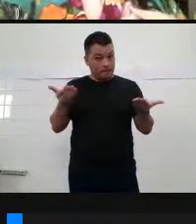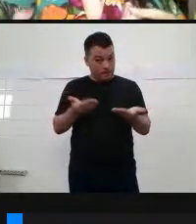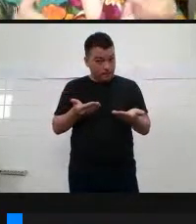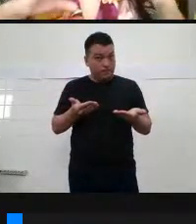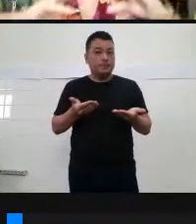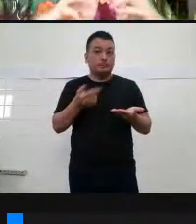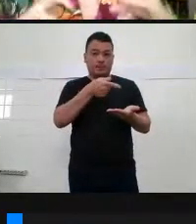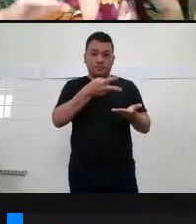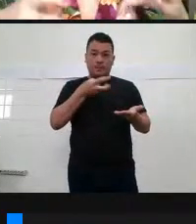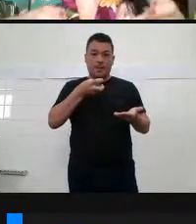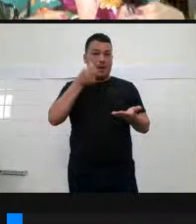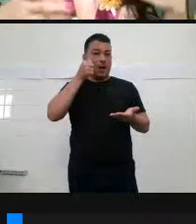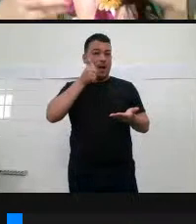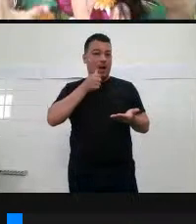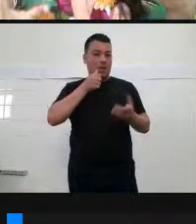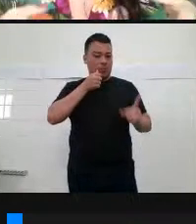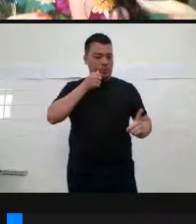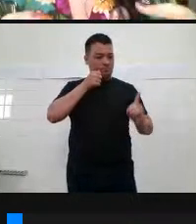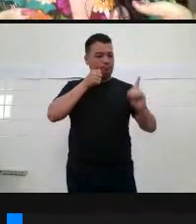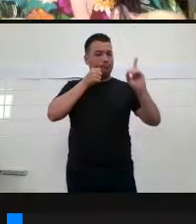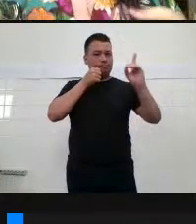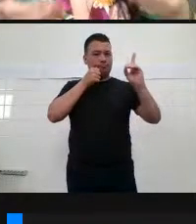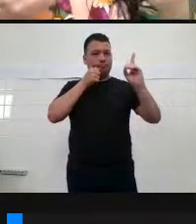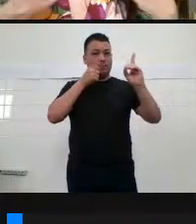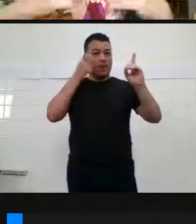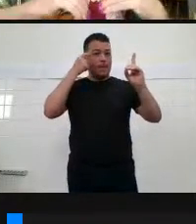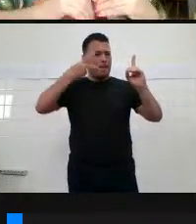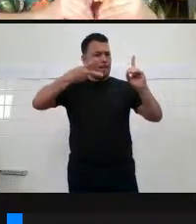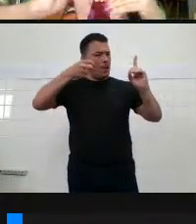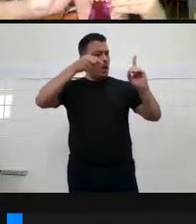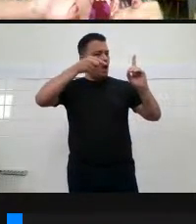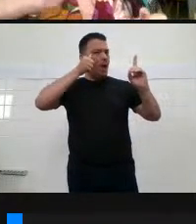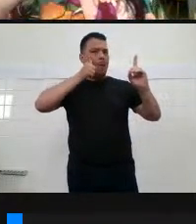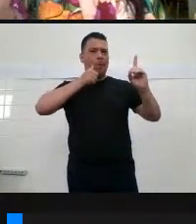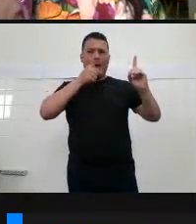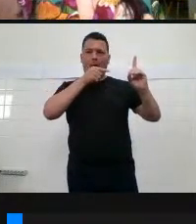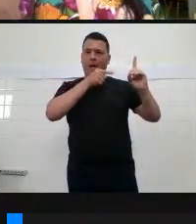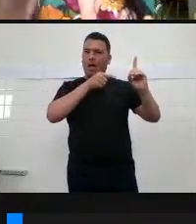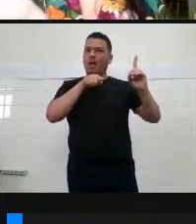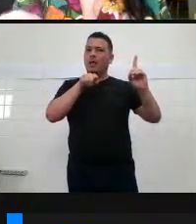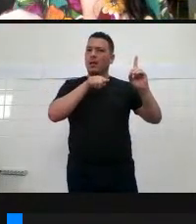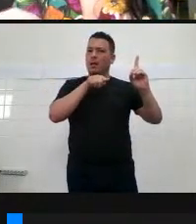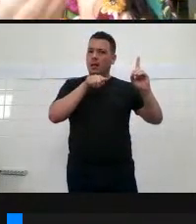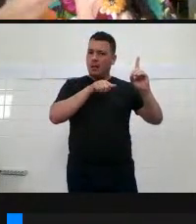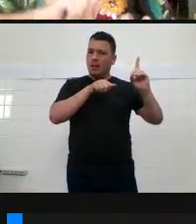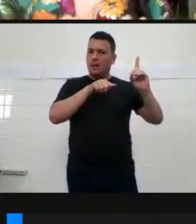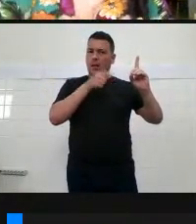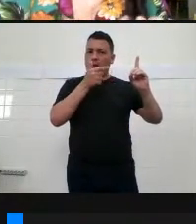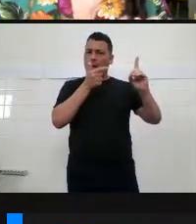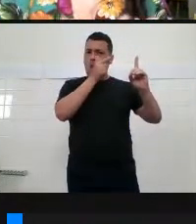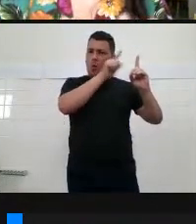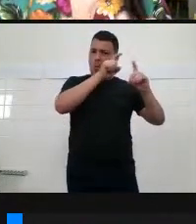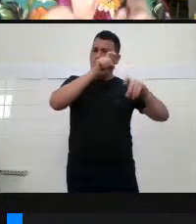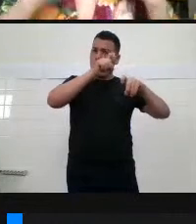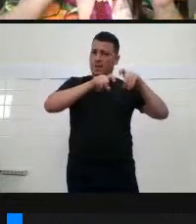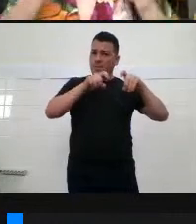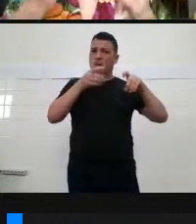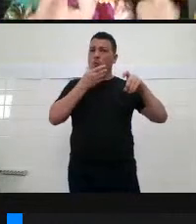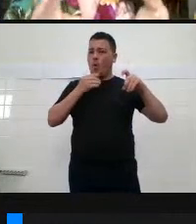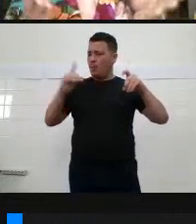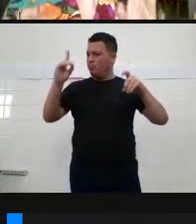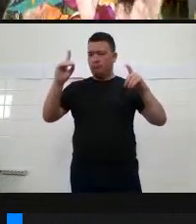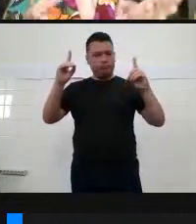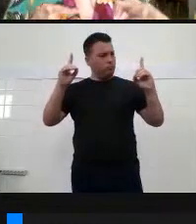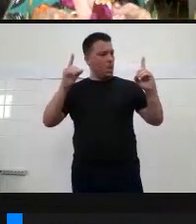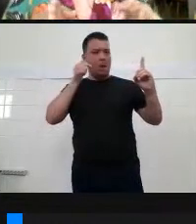a mulher passa a ser percebida como sendo esse outro do homem, né? E